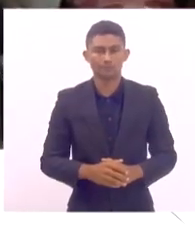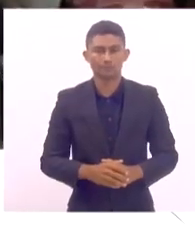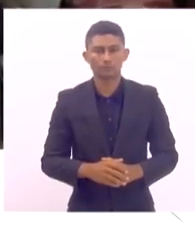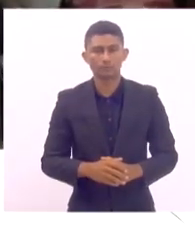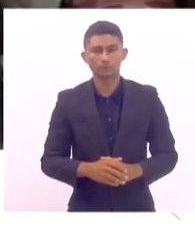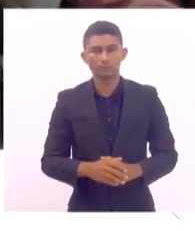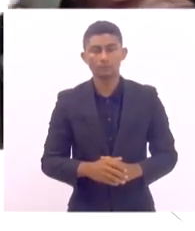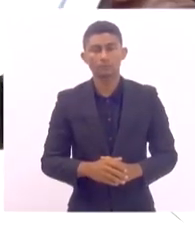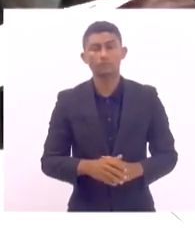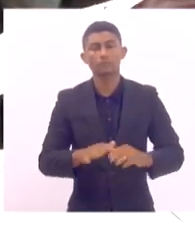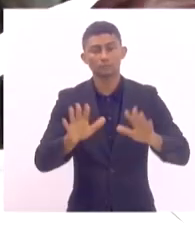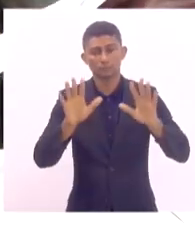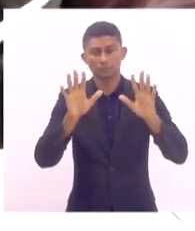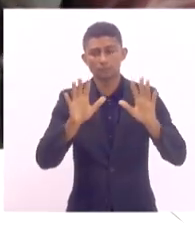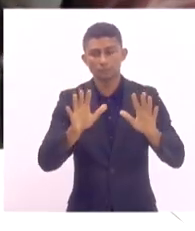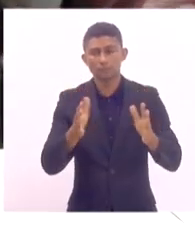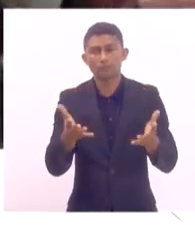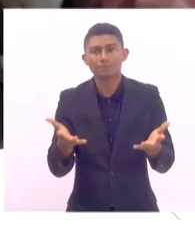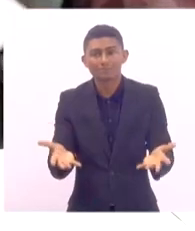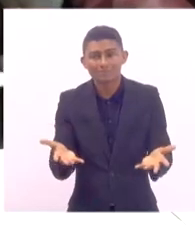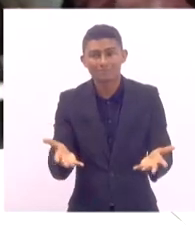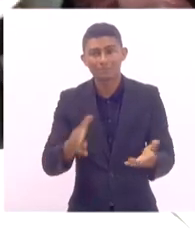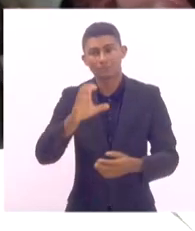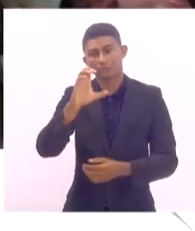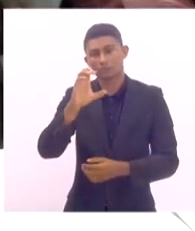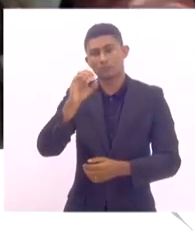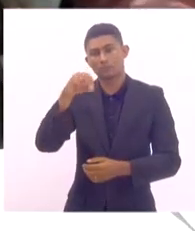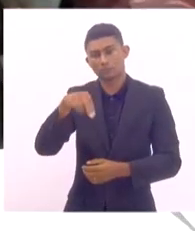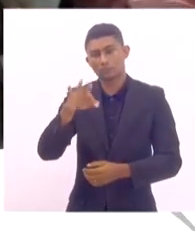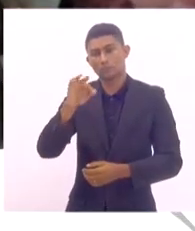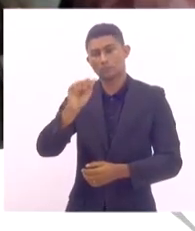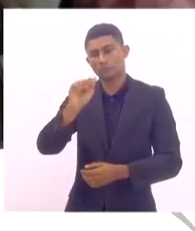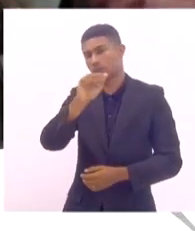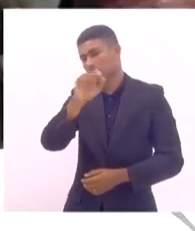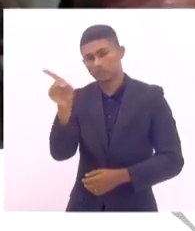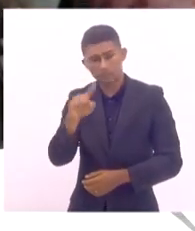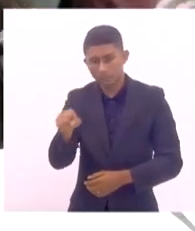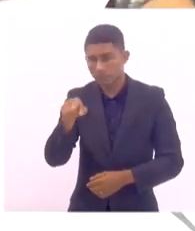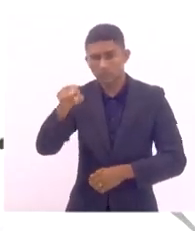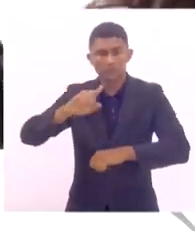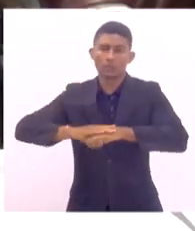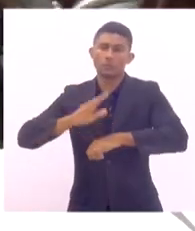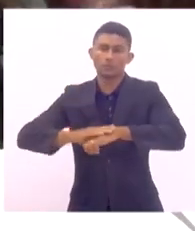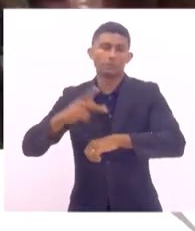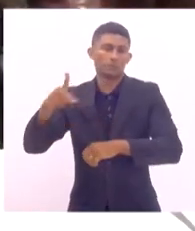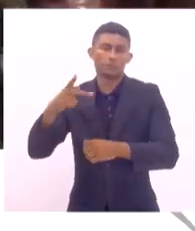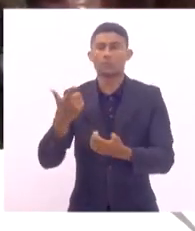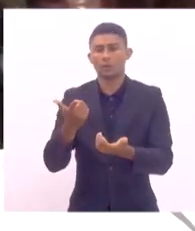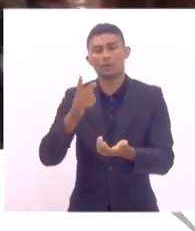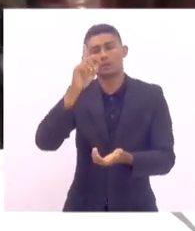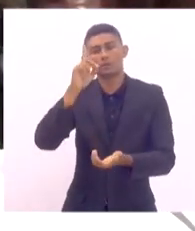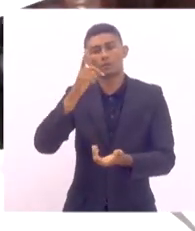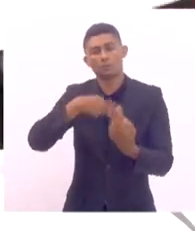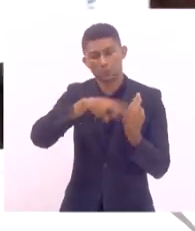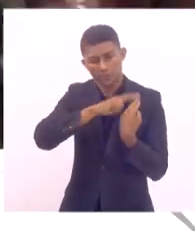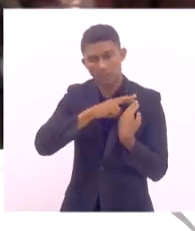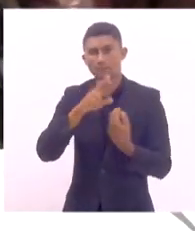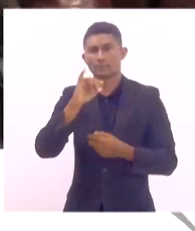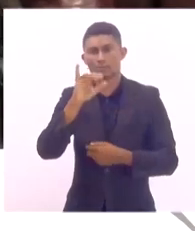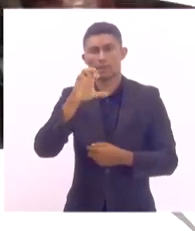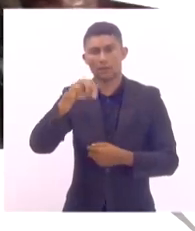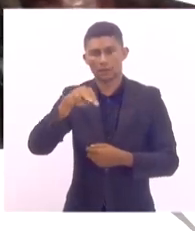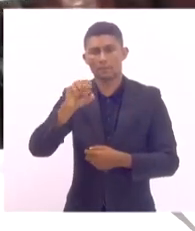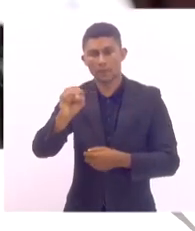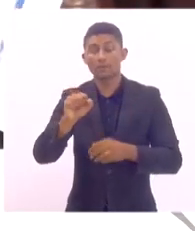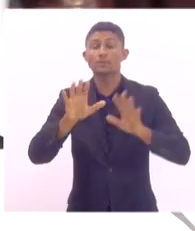Sim, querido, mas olha só, não é o CONFAS legisla sobre ICMS, mas o que está dizendo isso? Que,